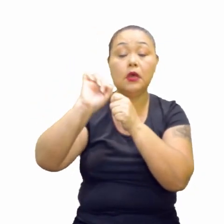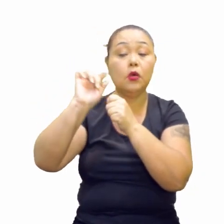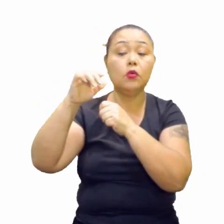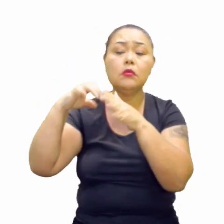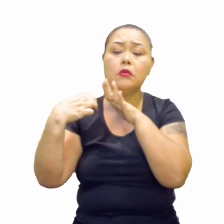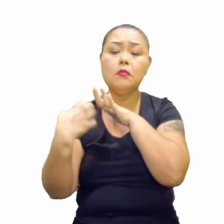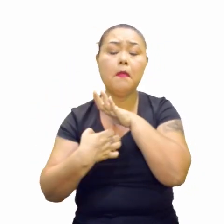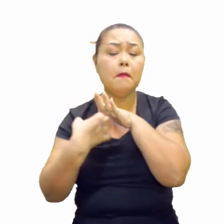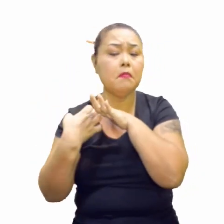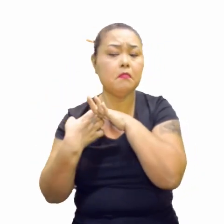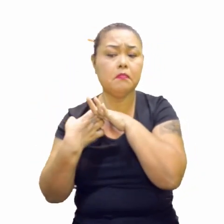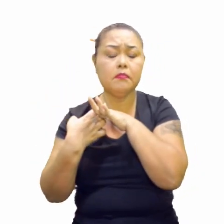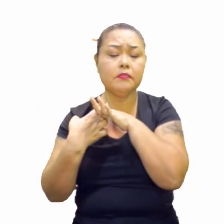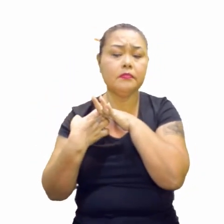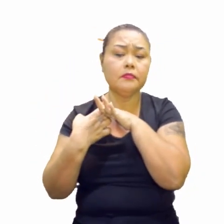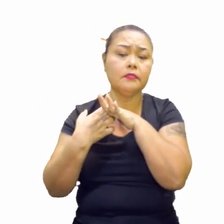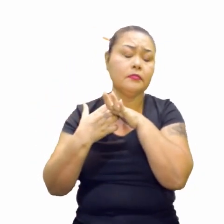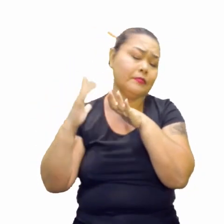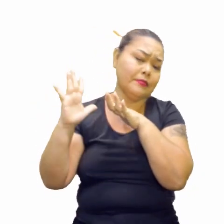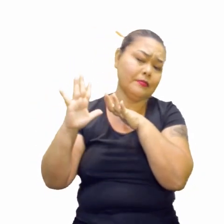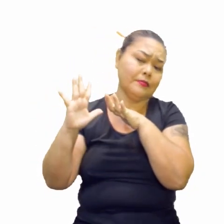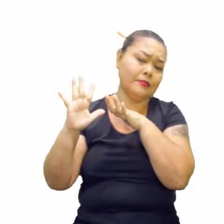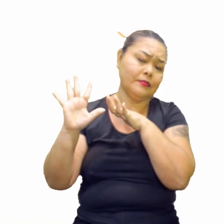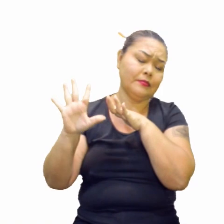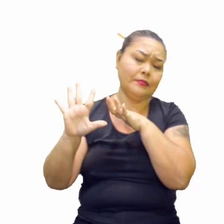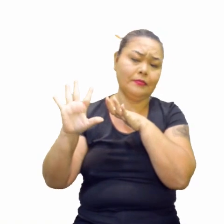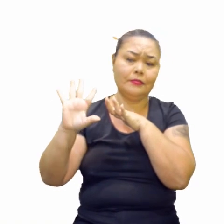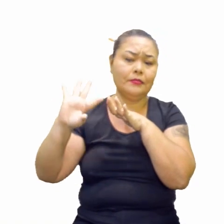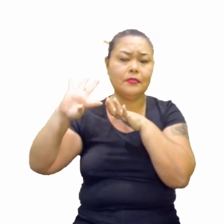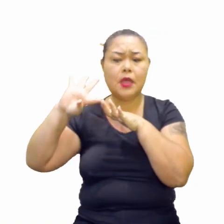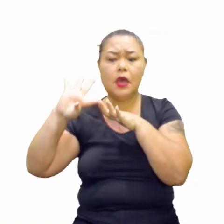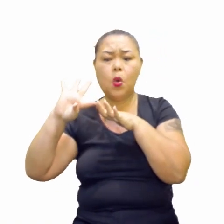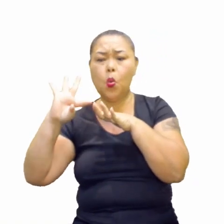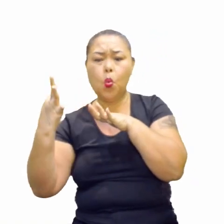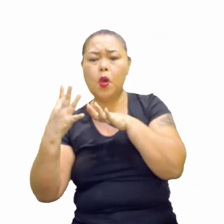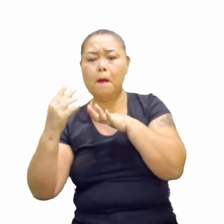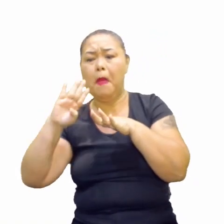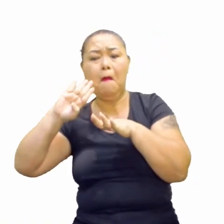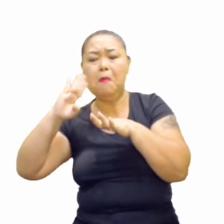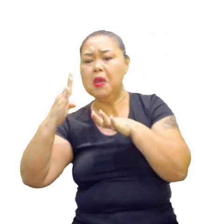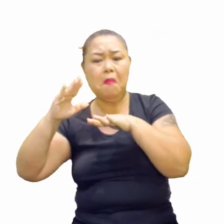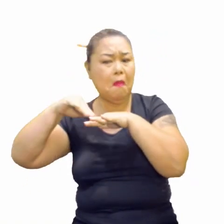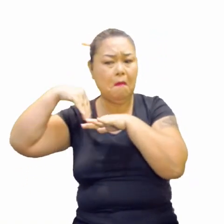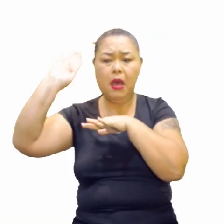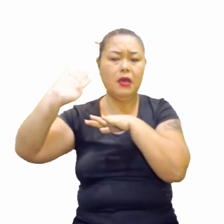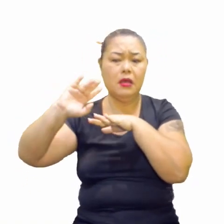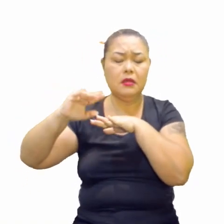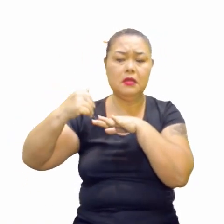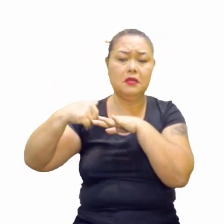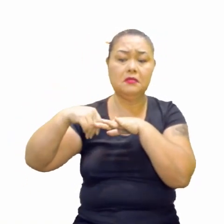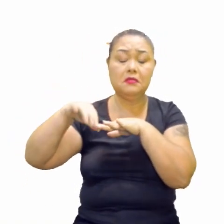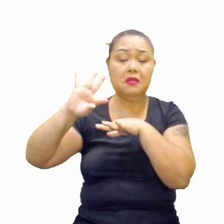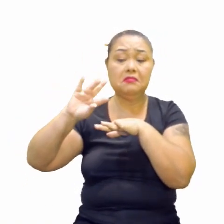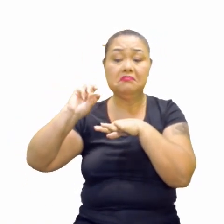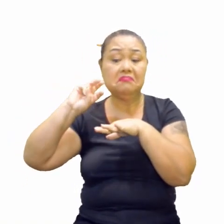Ele é quadrilionário, não é bilionário, ele é quadrilionário. trilionário.